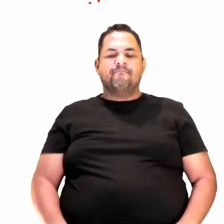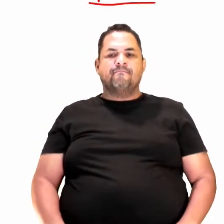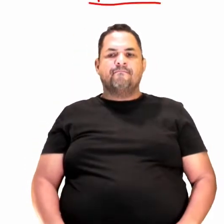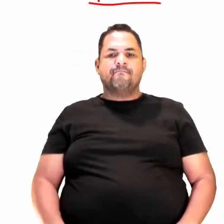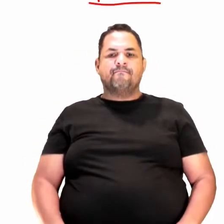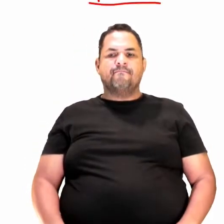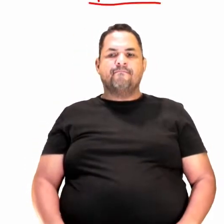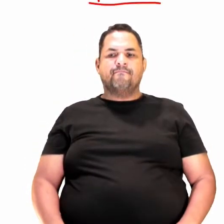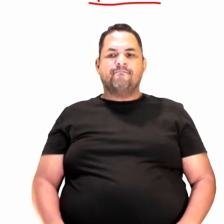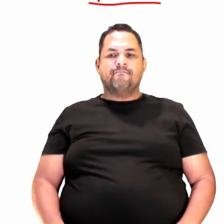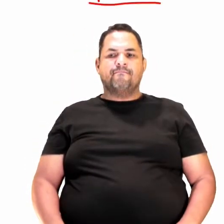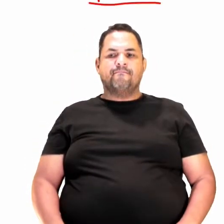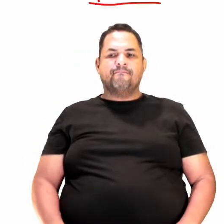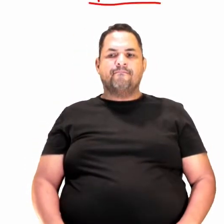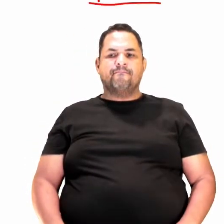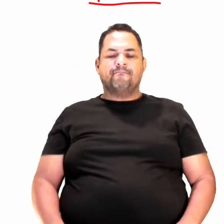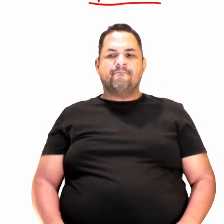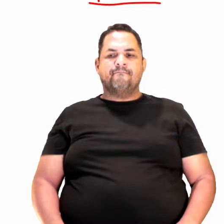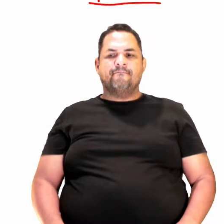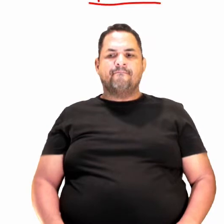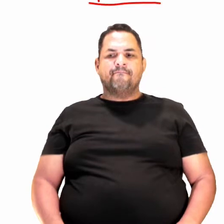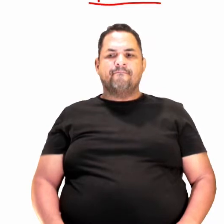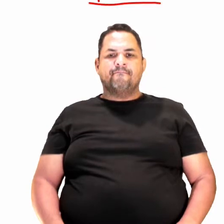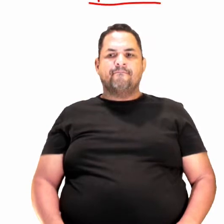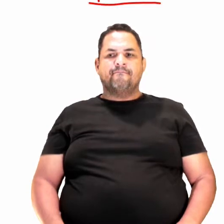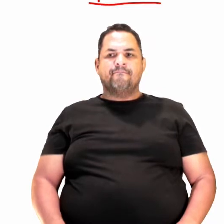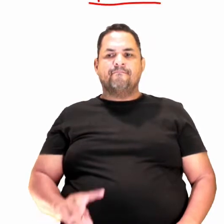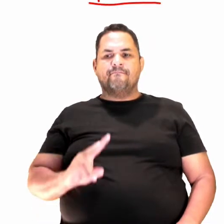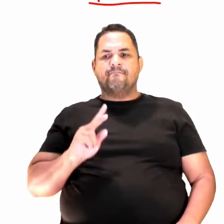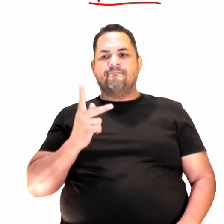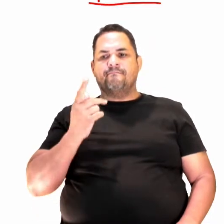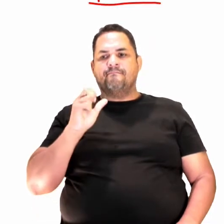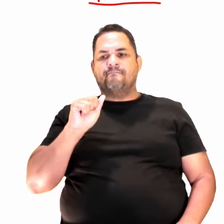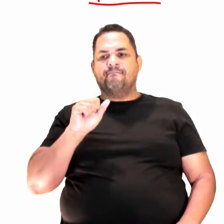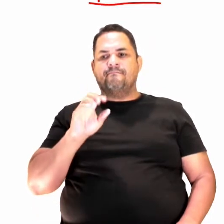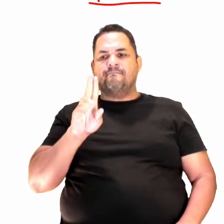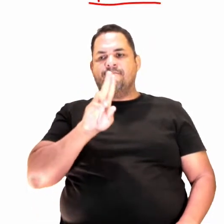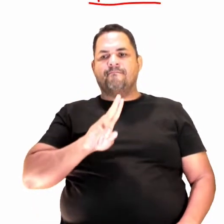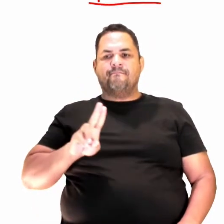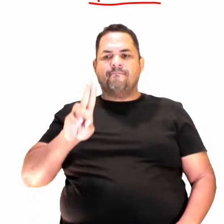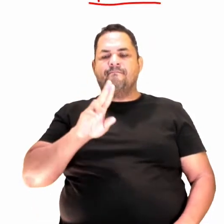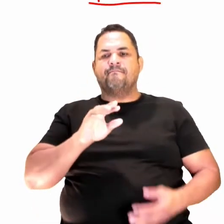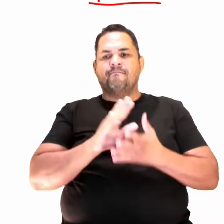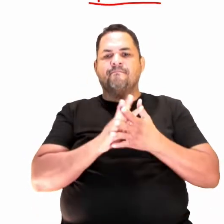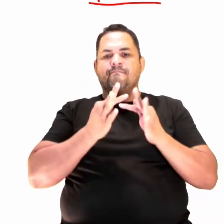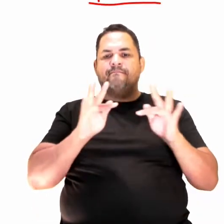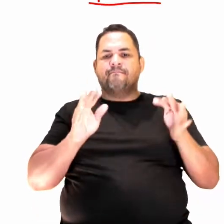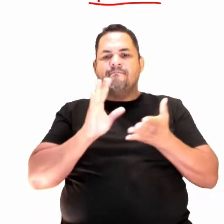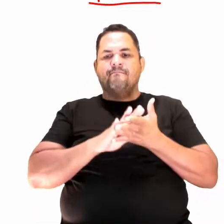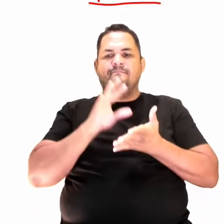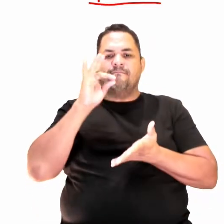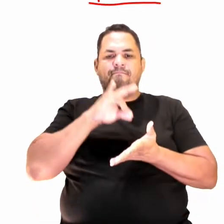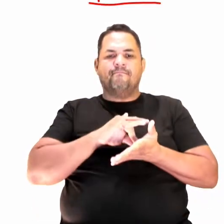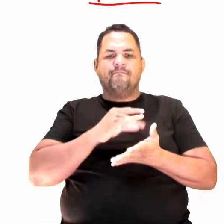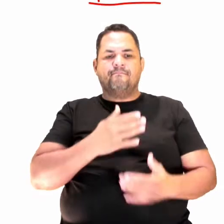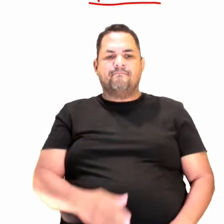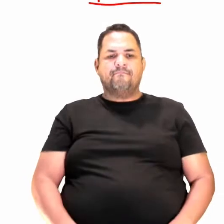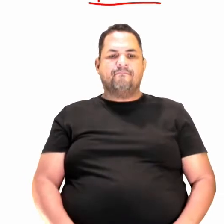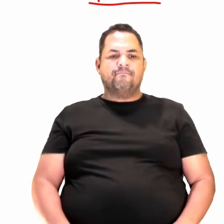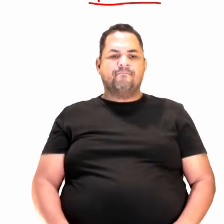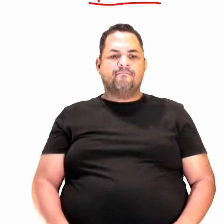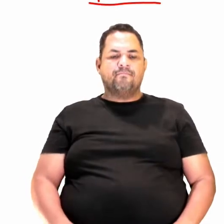são azuis. Muito bem? Então, juntando todas essas informações e fazer uma frase só, porque a gente tem